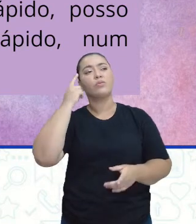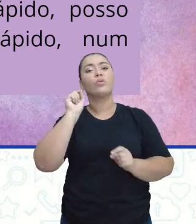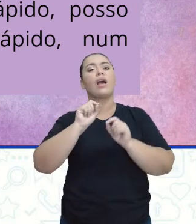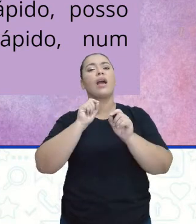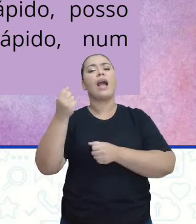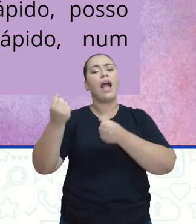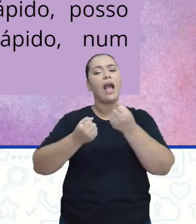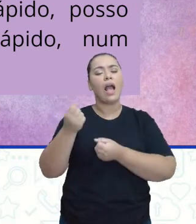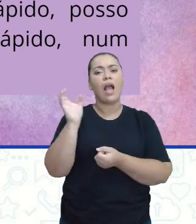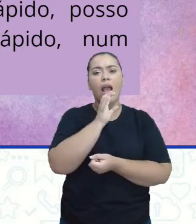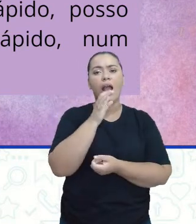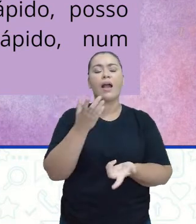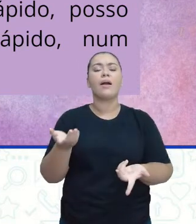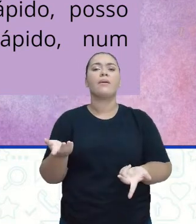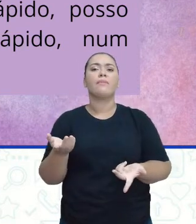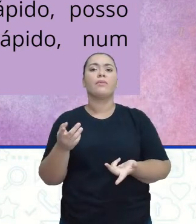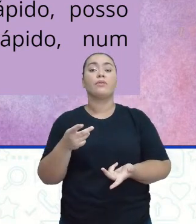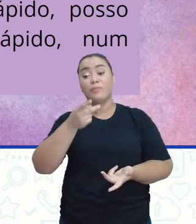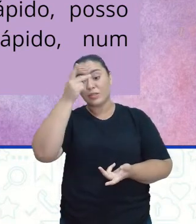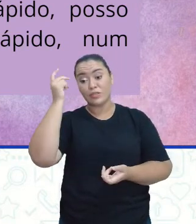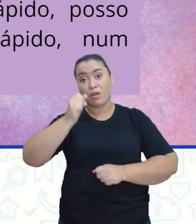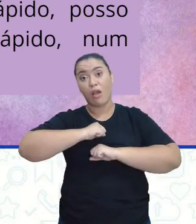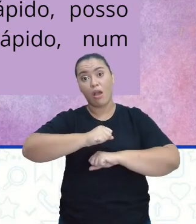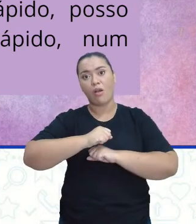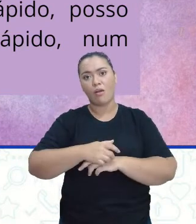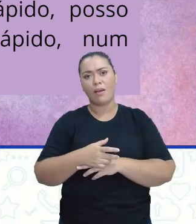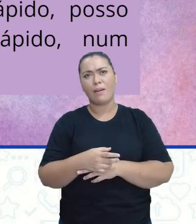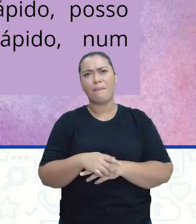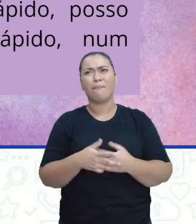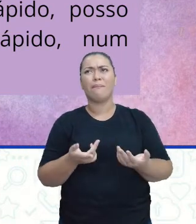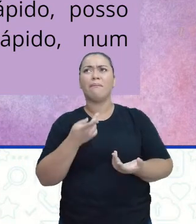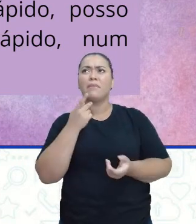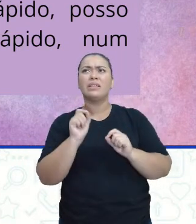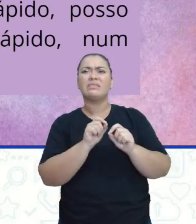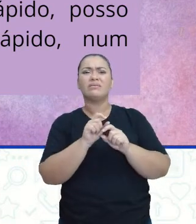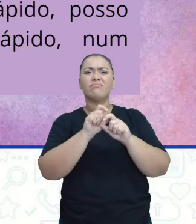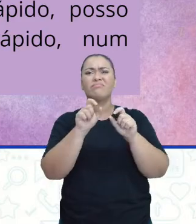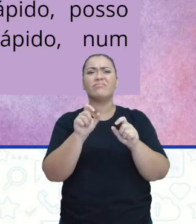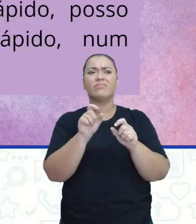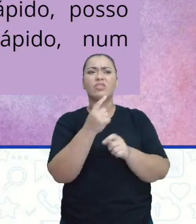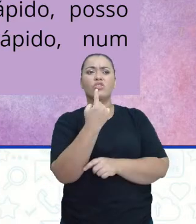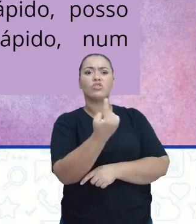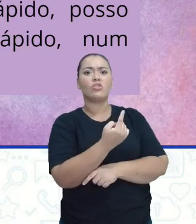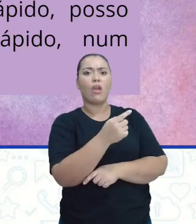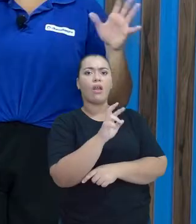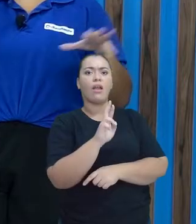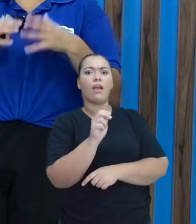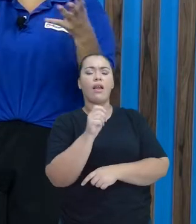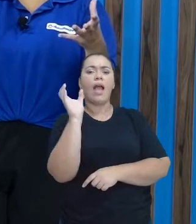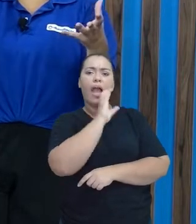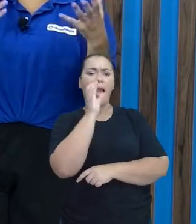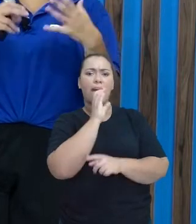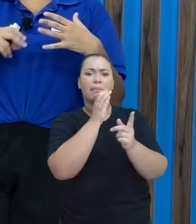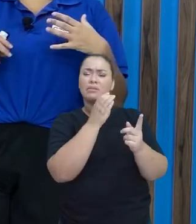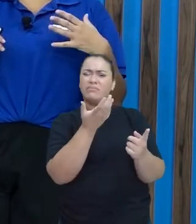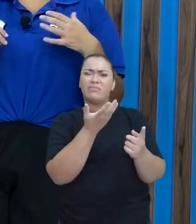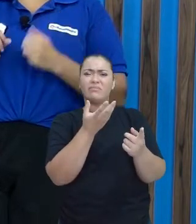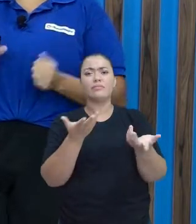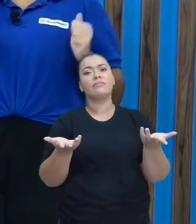numa pessoa rápida, mas não no rápido de maneira abstrata, sozinha,